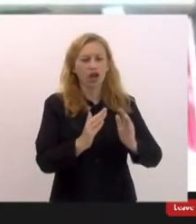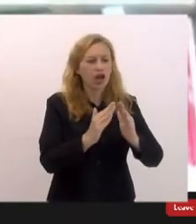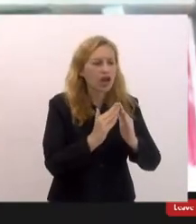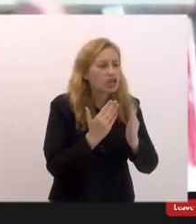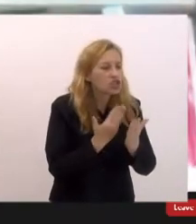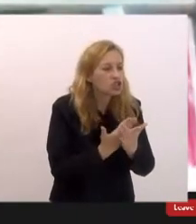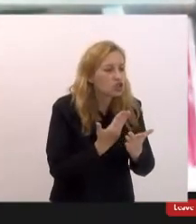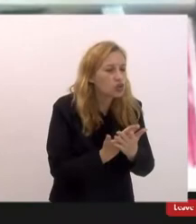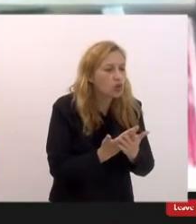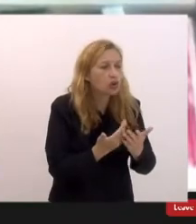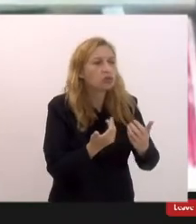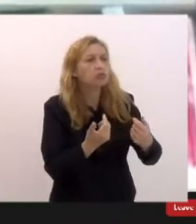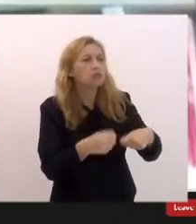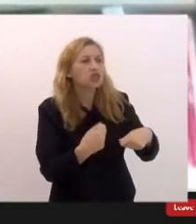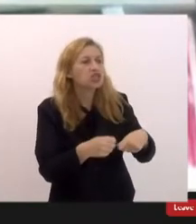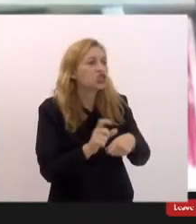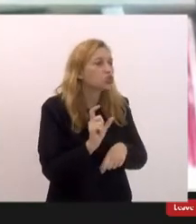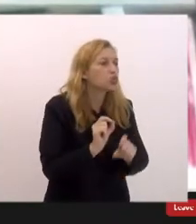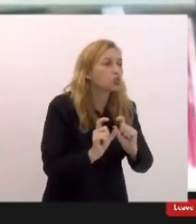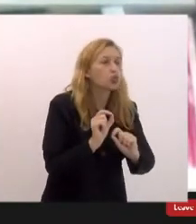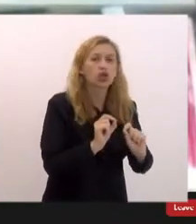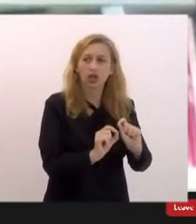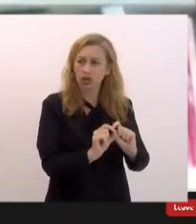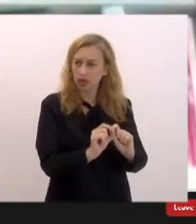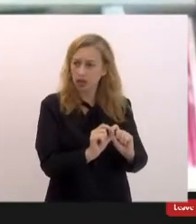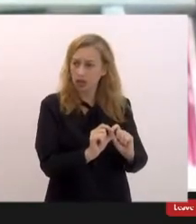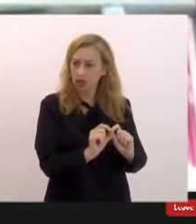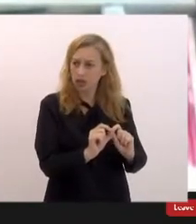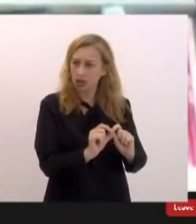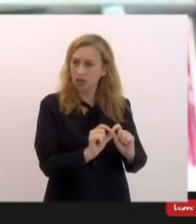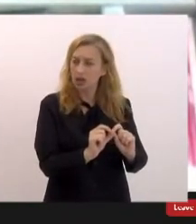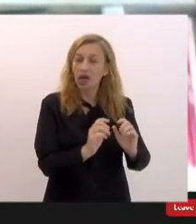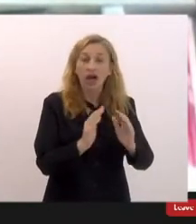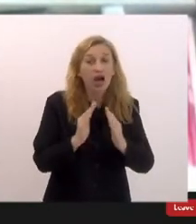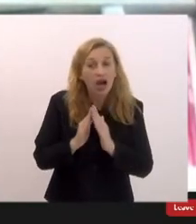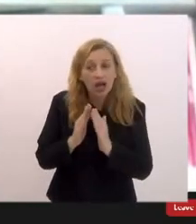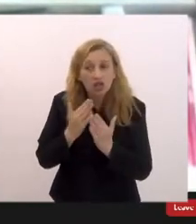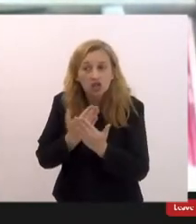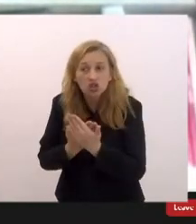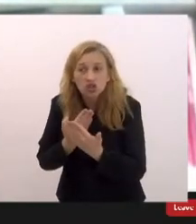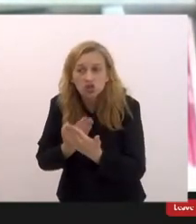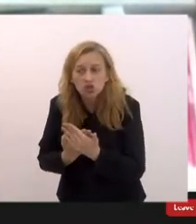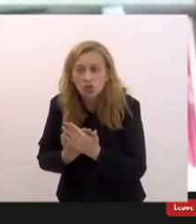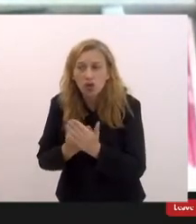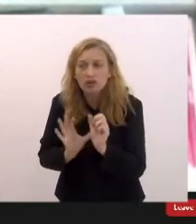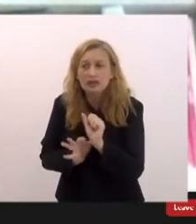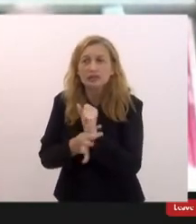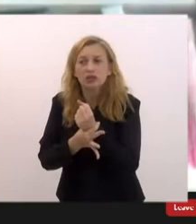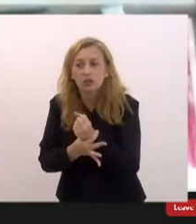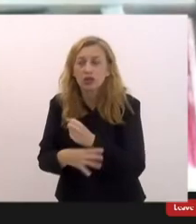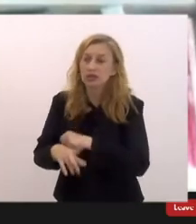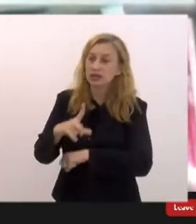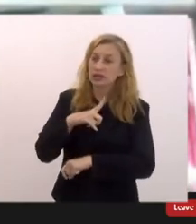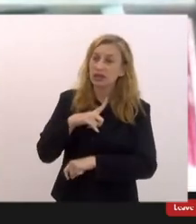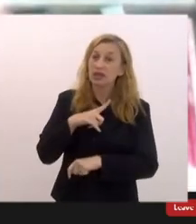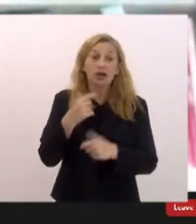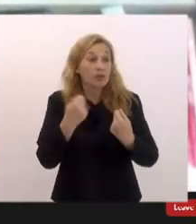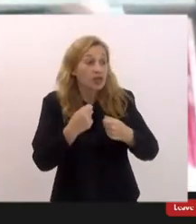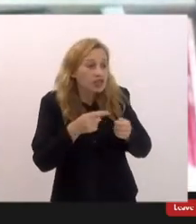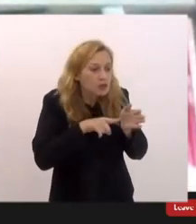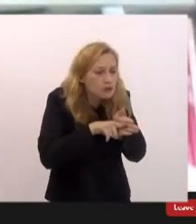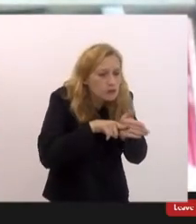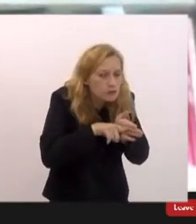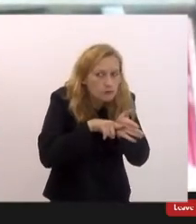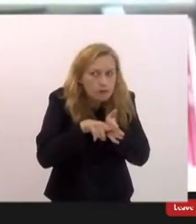né, apropriadas para a volta segura dos estudantes e aonde